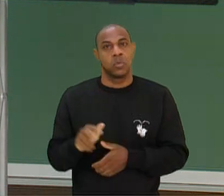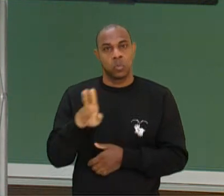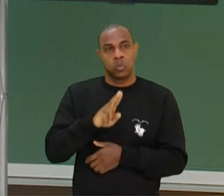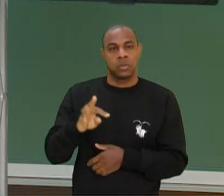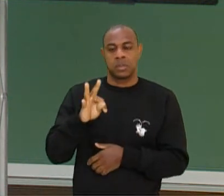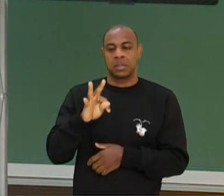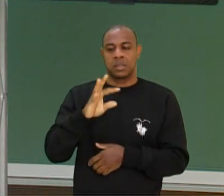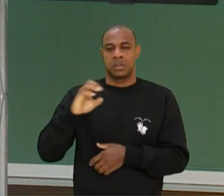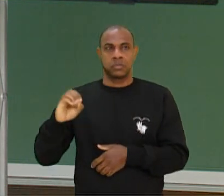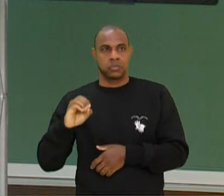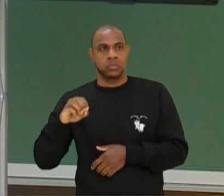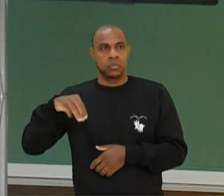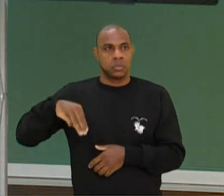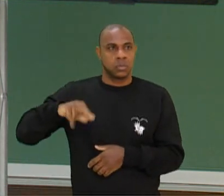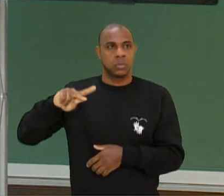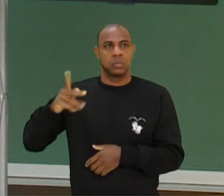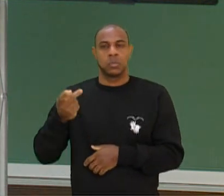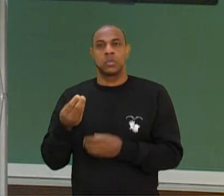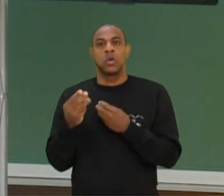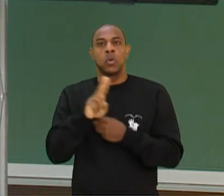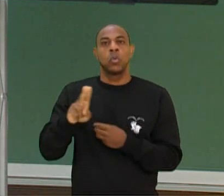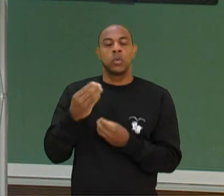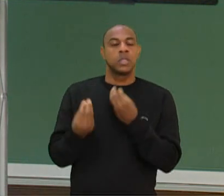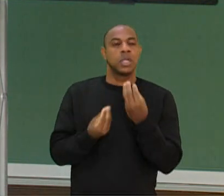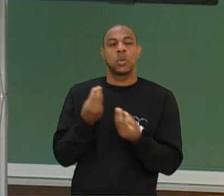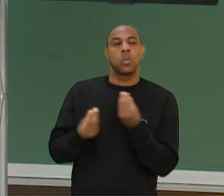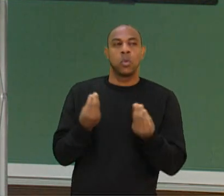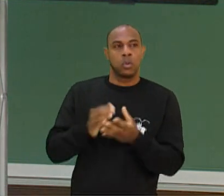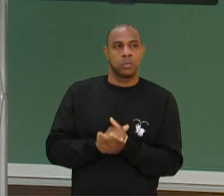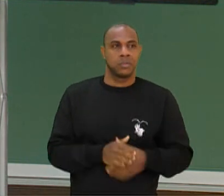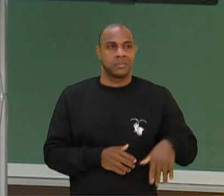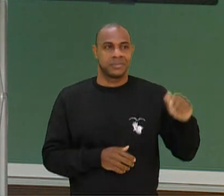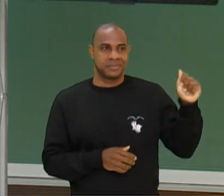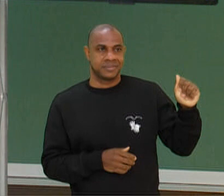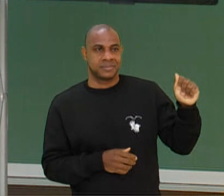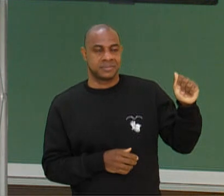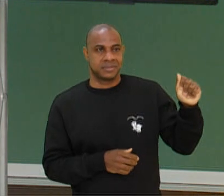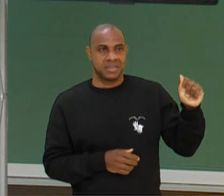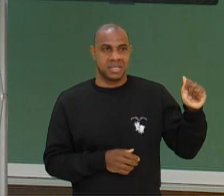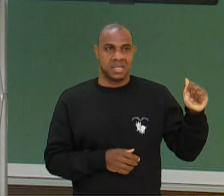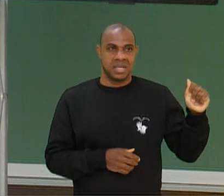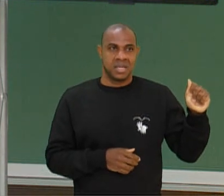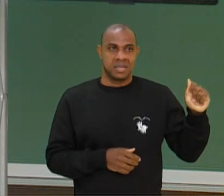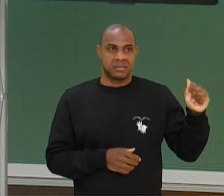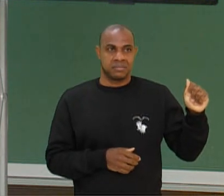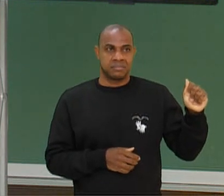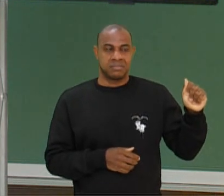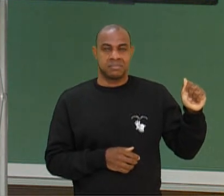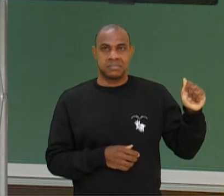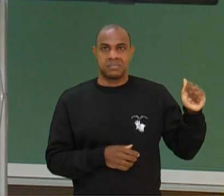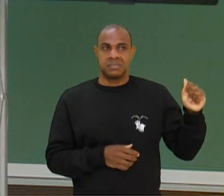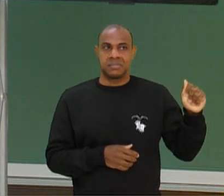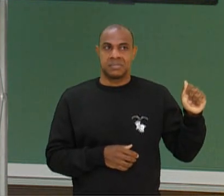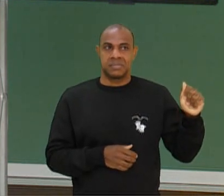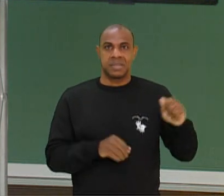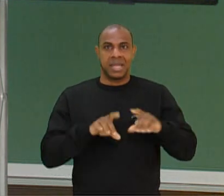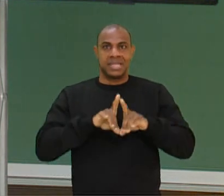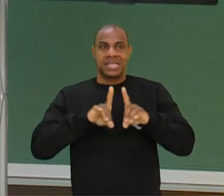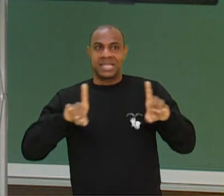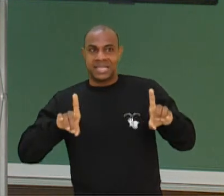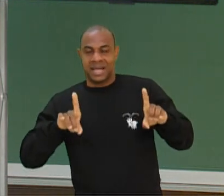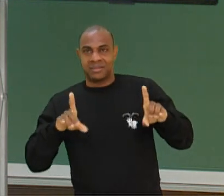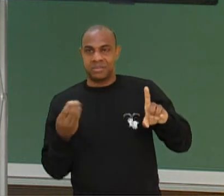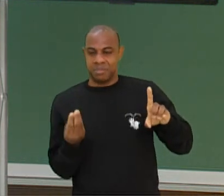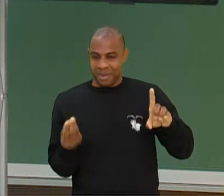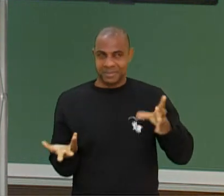too much, seu uso é devido ao quê? A intensidade que foi dada à ação de que está sendo feita? O que a teacher falou? Too much! Está